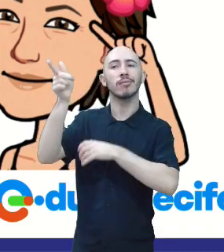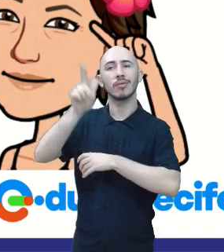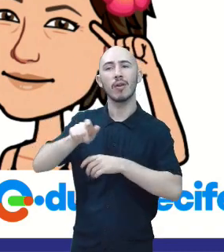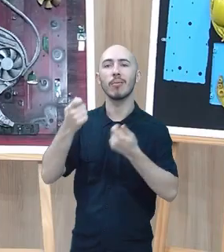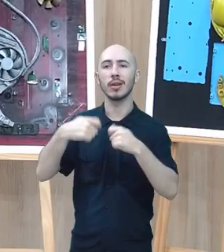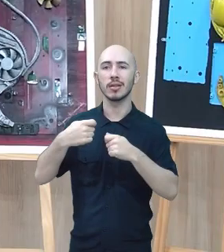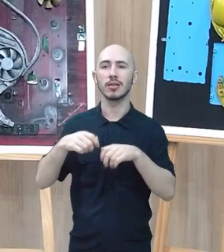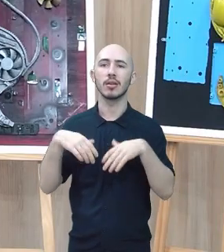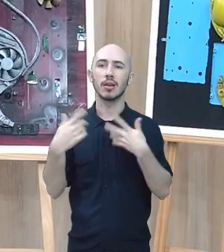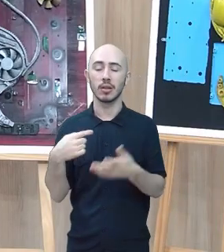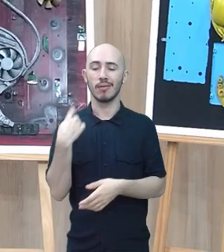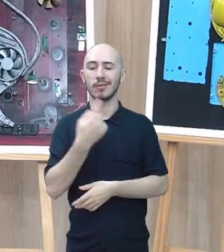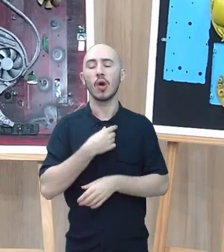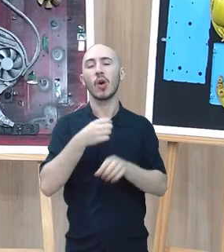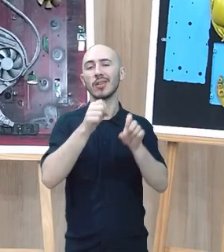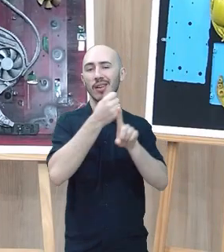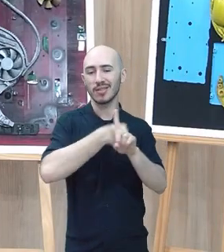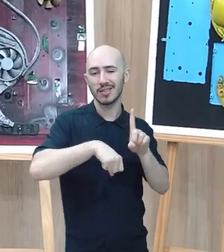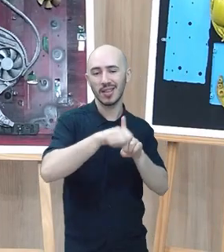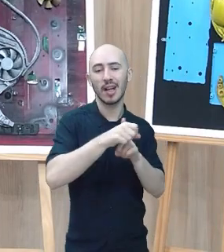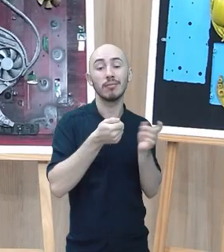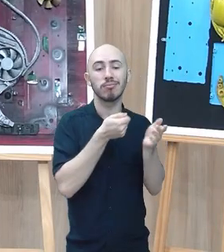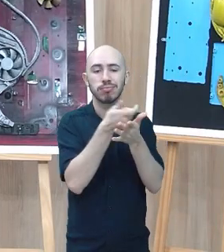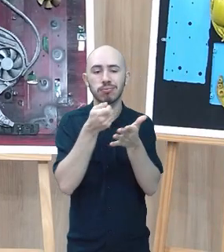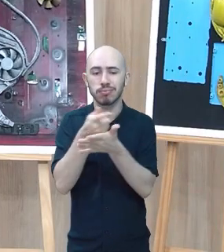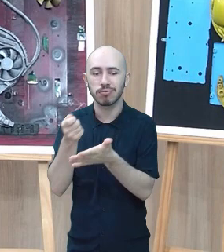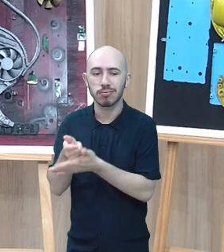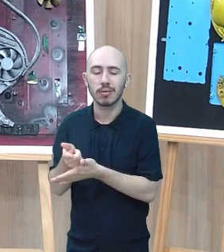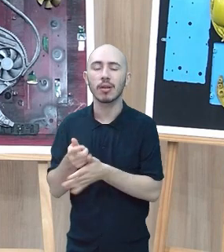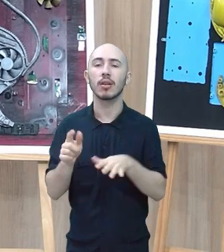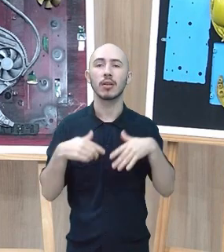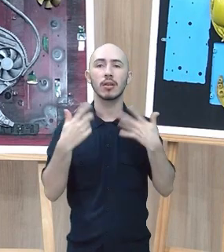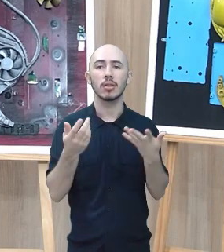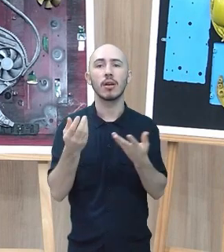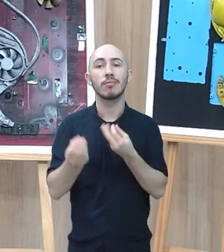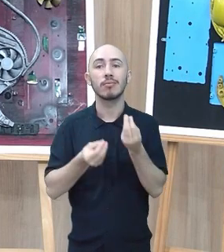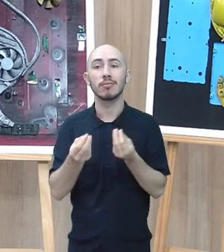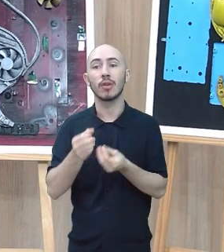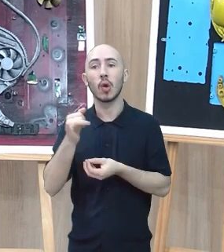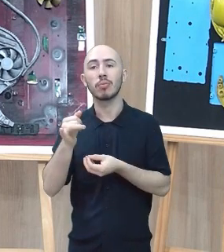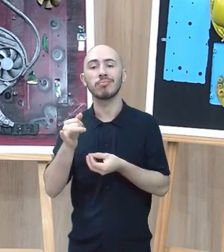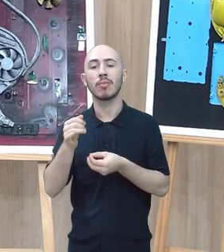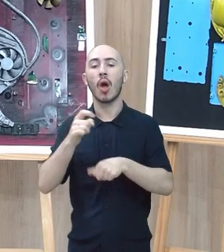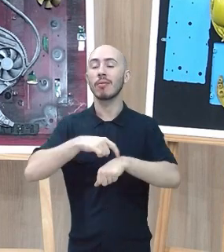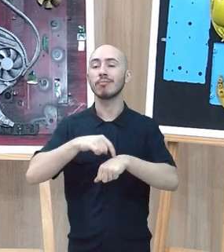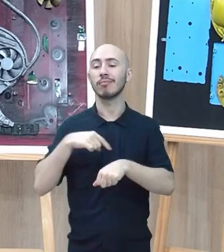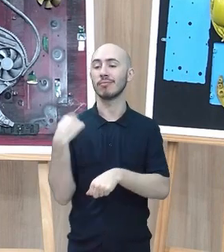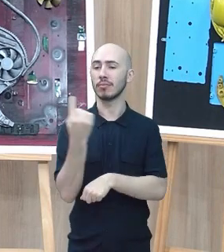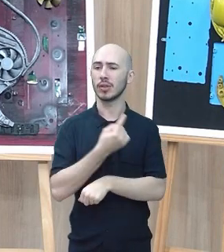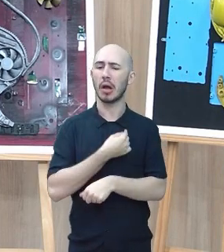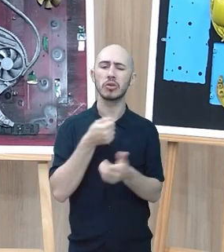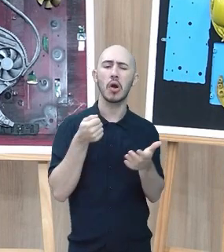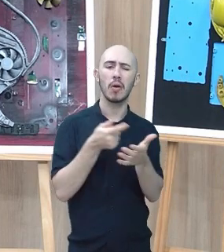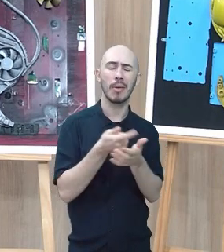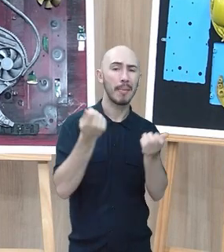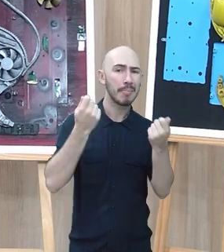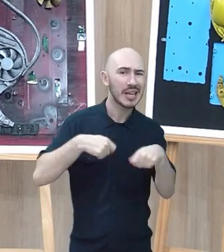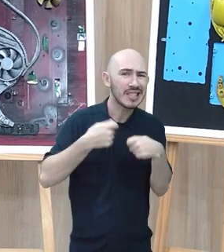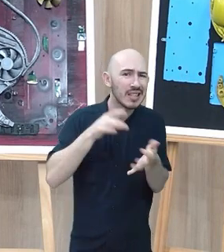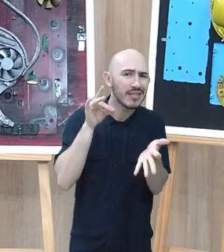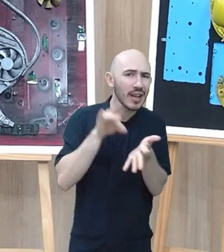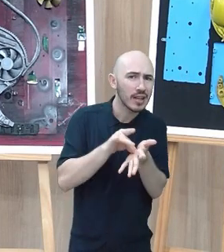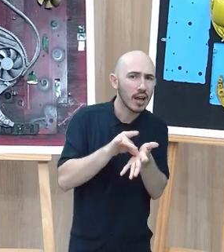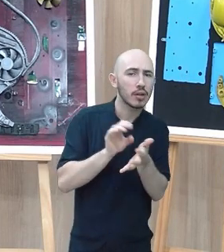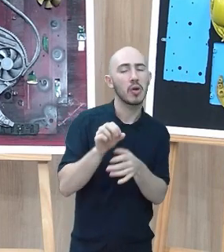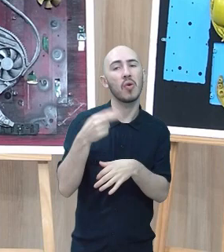nessa sociedade de consumo, então a gente repensar quando é que a gente realmente vai consumir aquilo, se a gente precisa ou se a gente